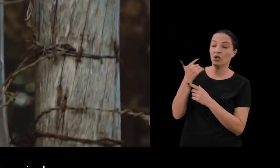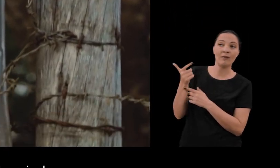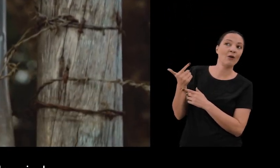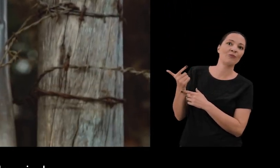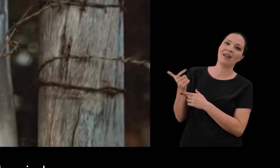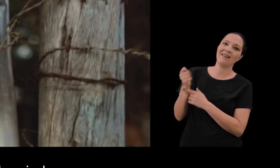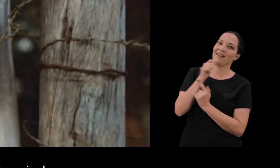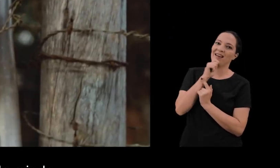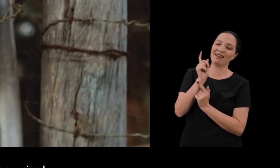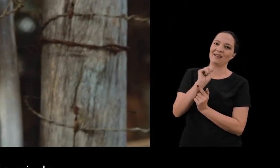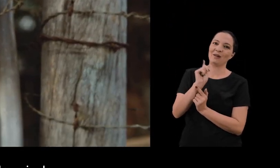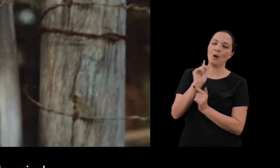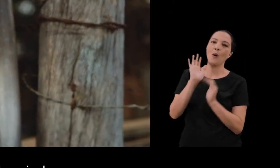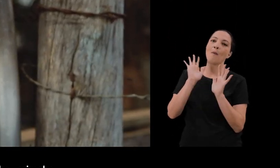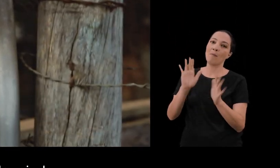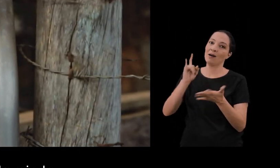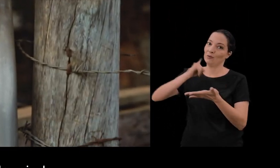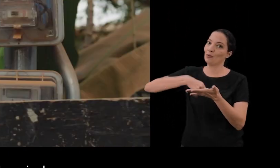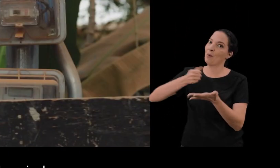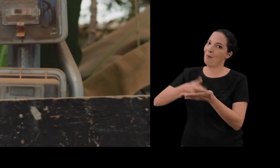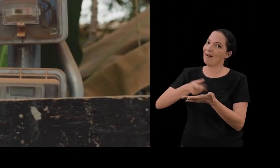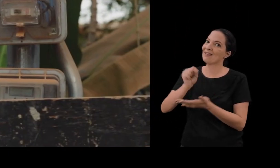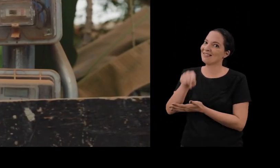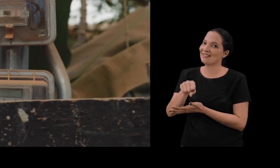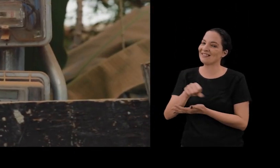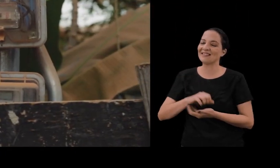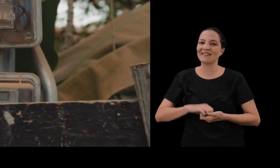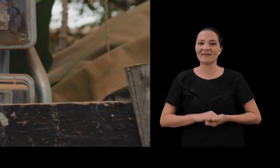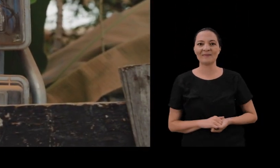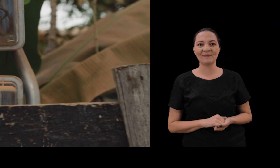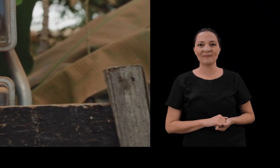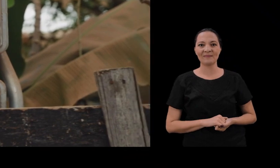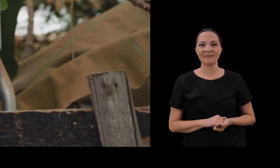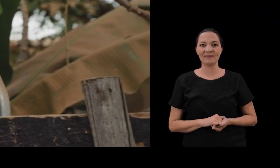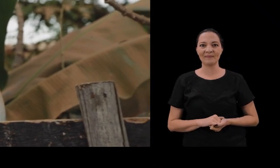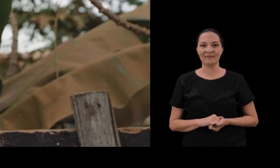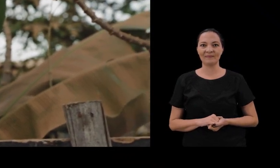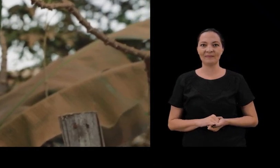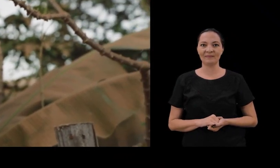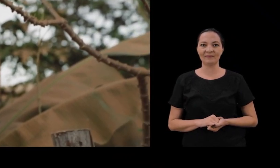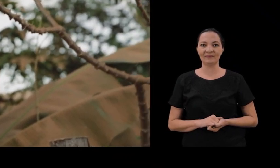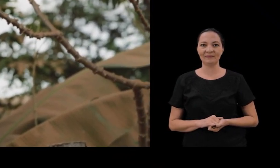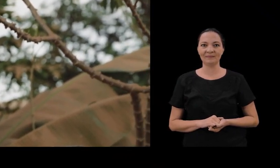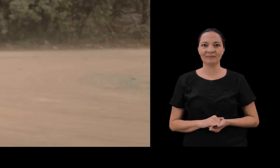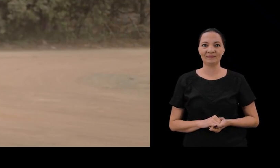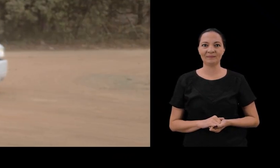da Maria, da... a fatura. Do José, e aqui é o meu.